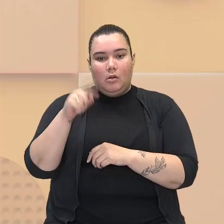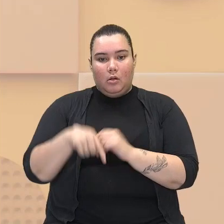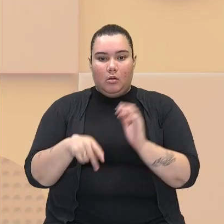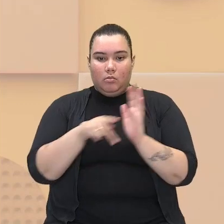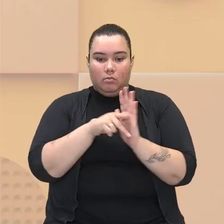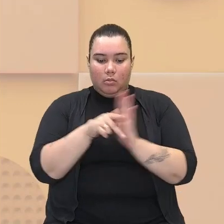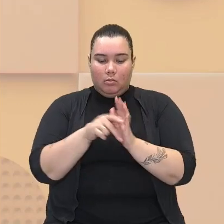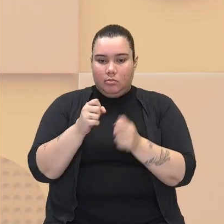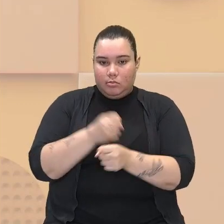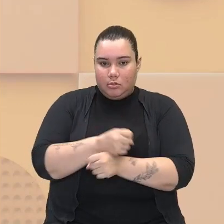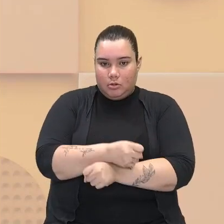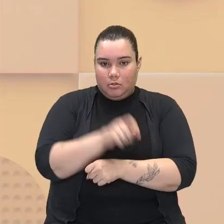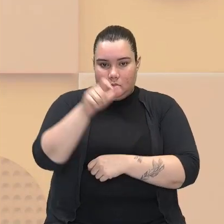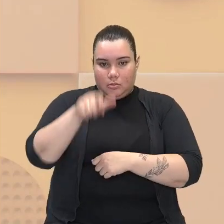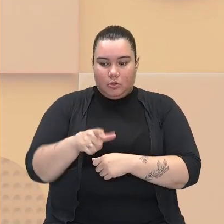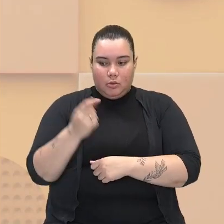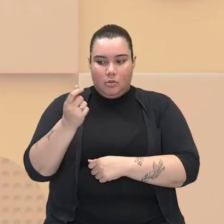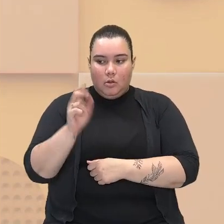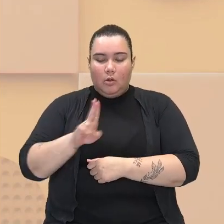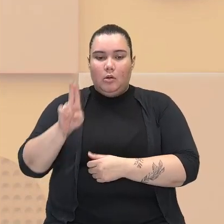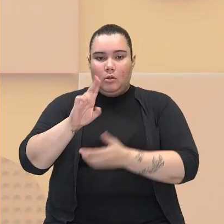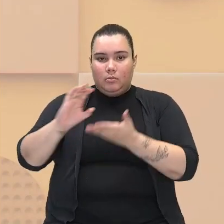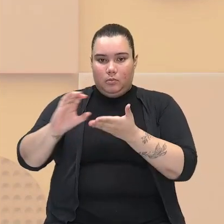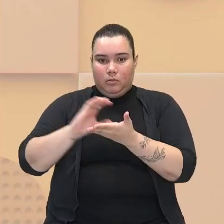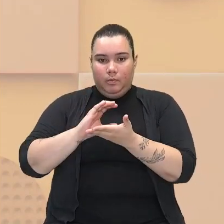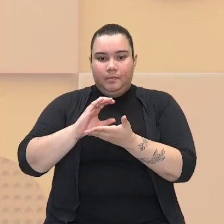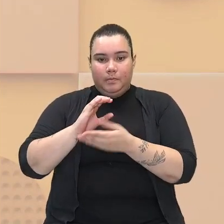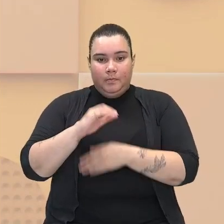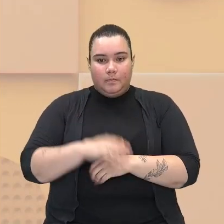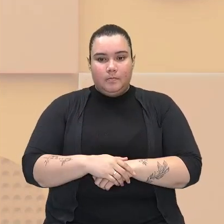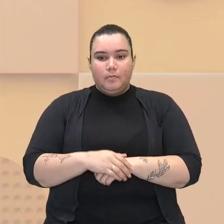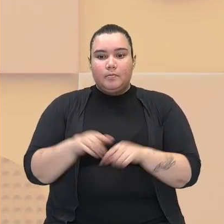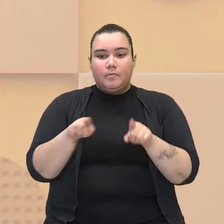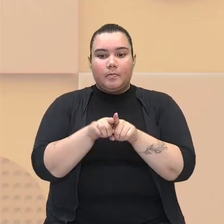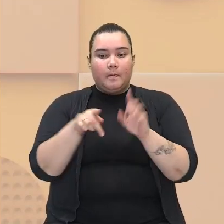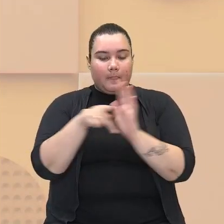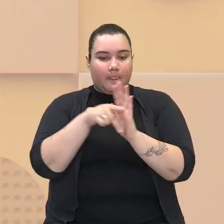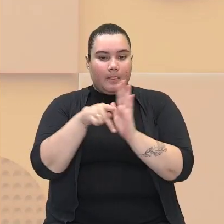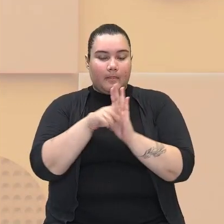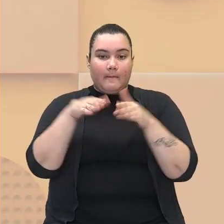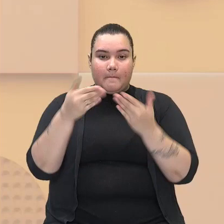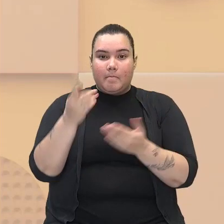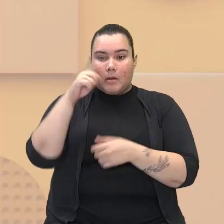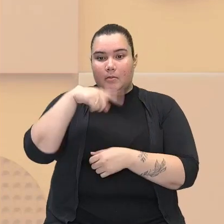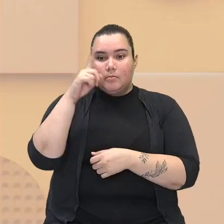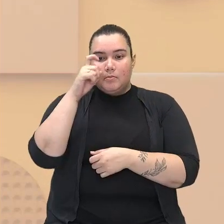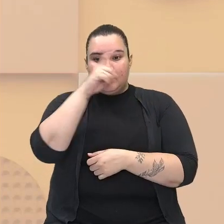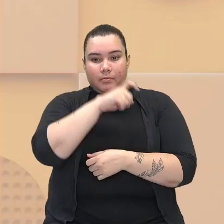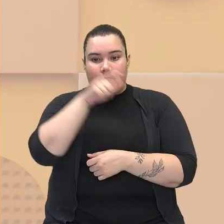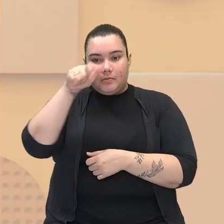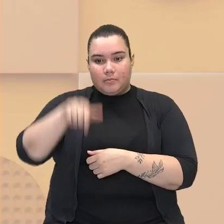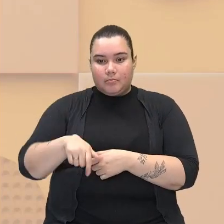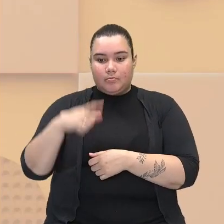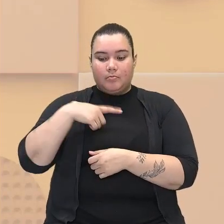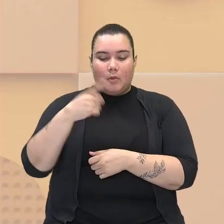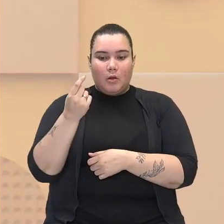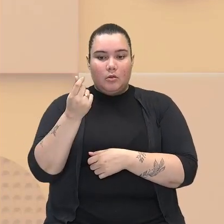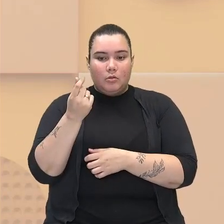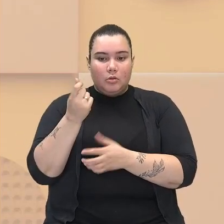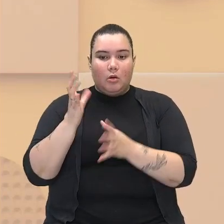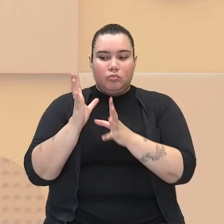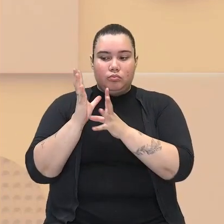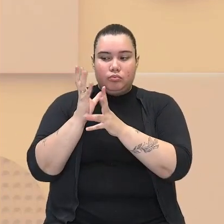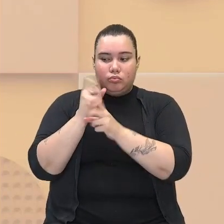próprio escravizado com esse dinheiro que ele recebia, com essa renda. Então, era muito difícil um escravizado conseguir juntar